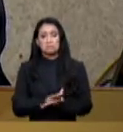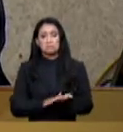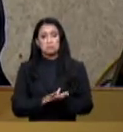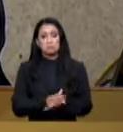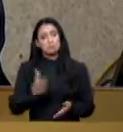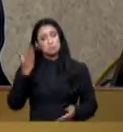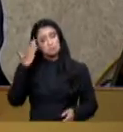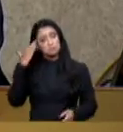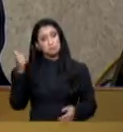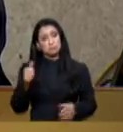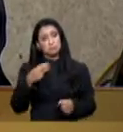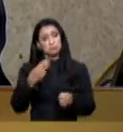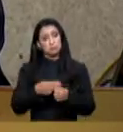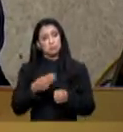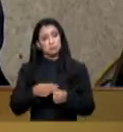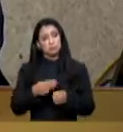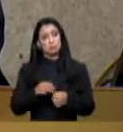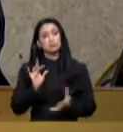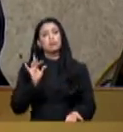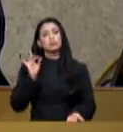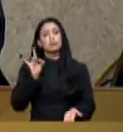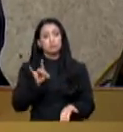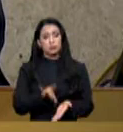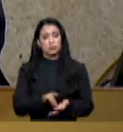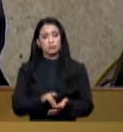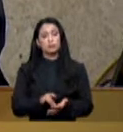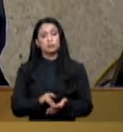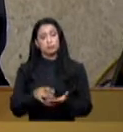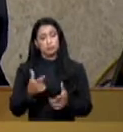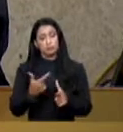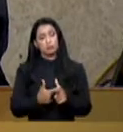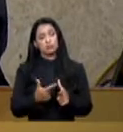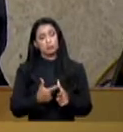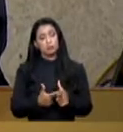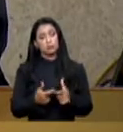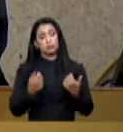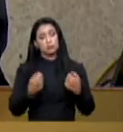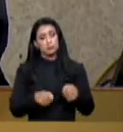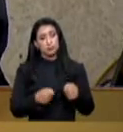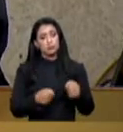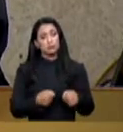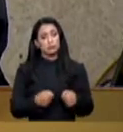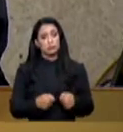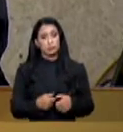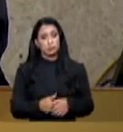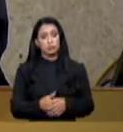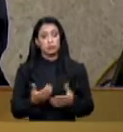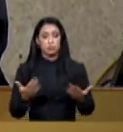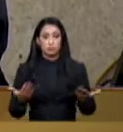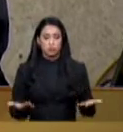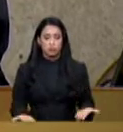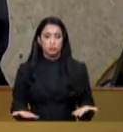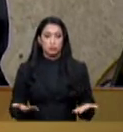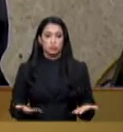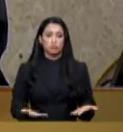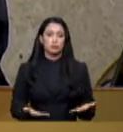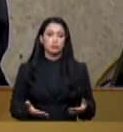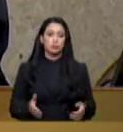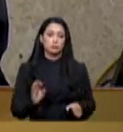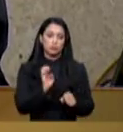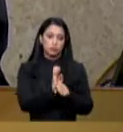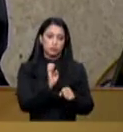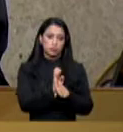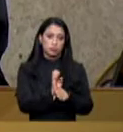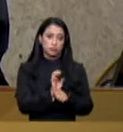o município ele é efetivamente deficitário. Nesse sentido, o Estado membro, quando organiza